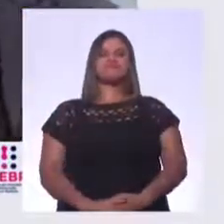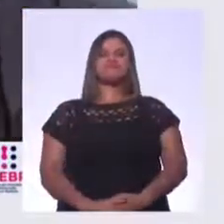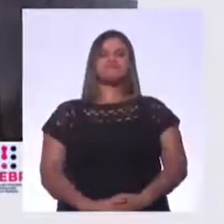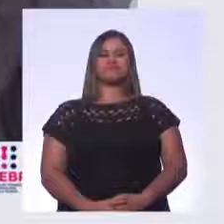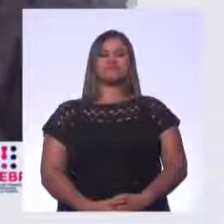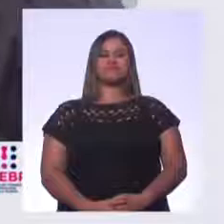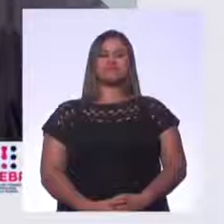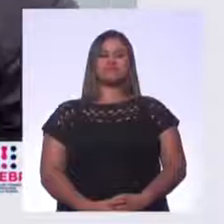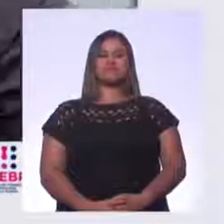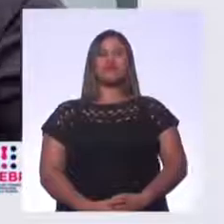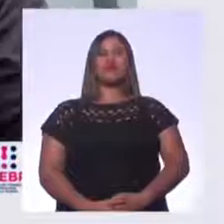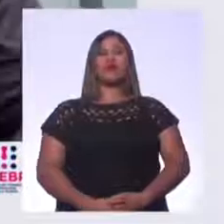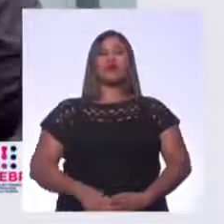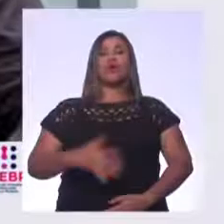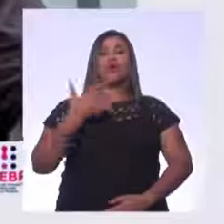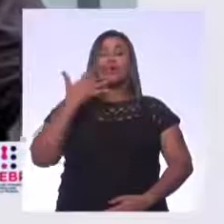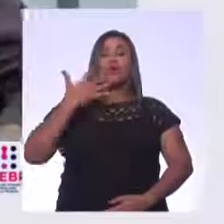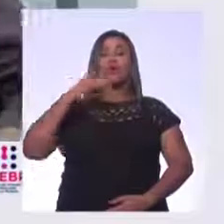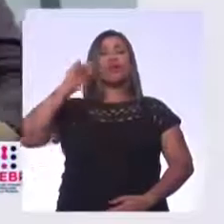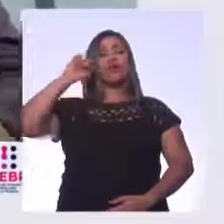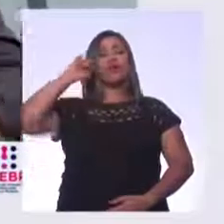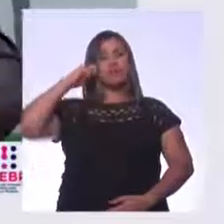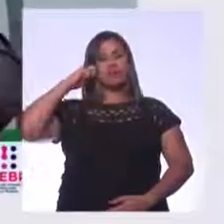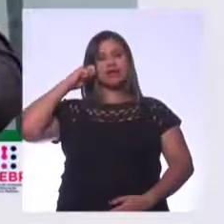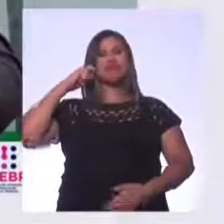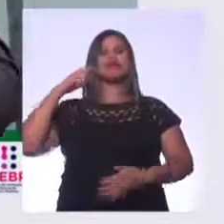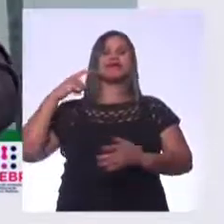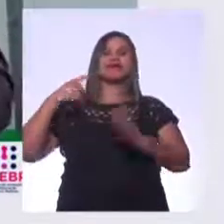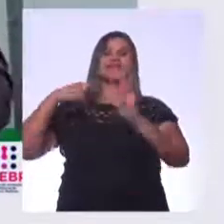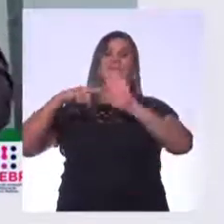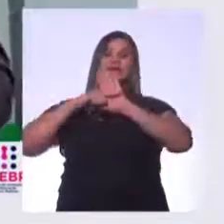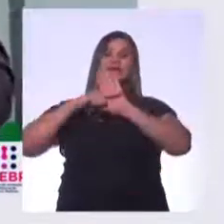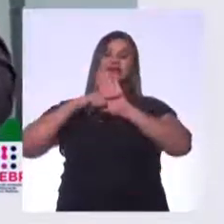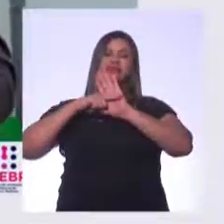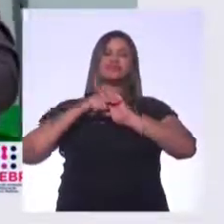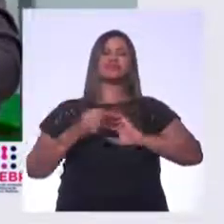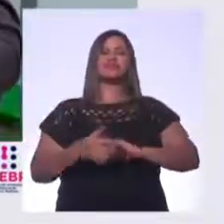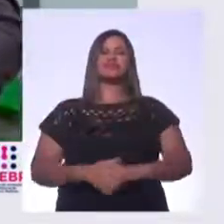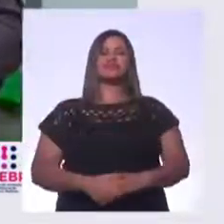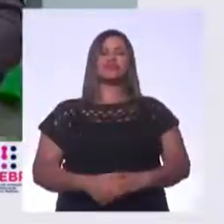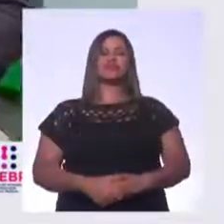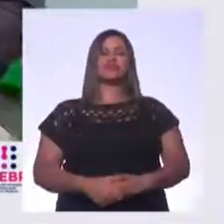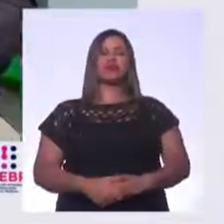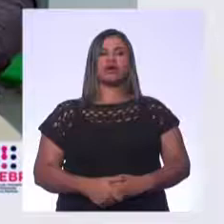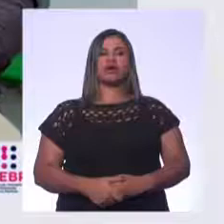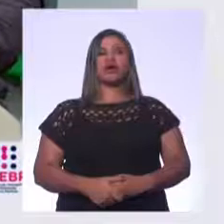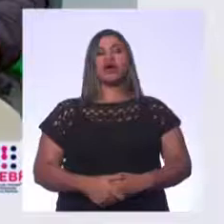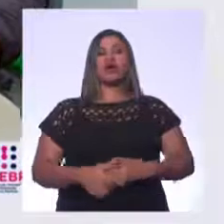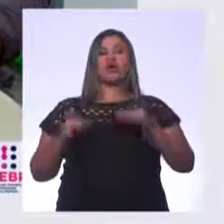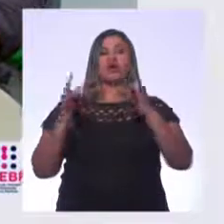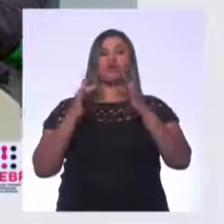Então, o preto negativo vai ser ligado ao resistor.